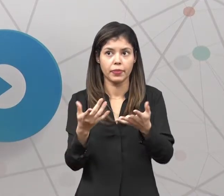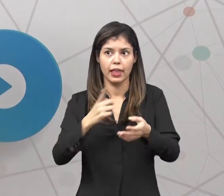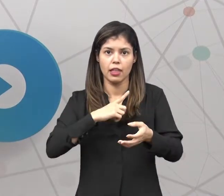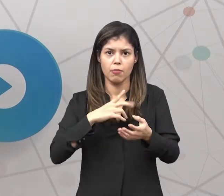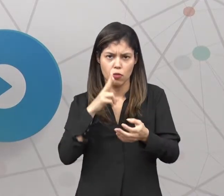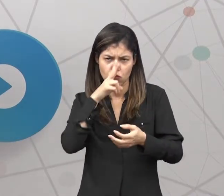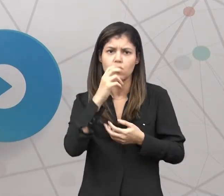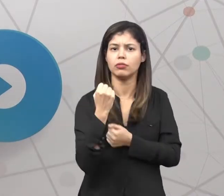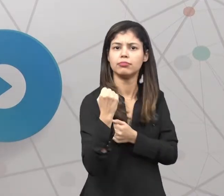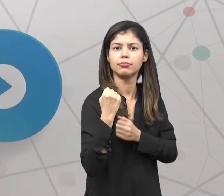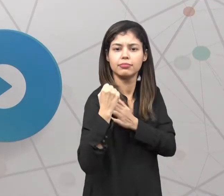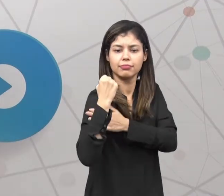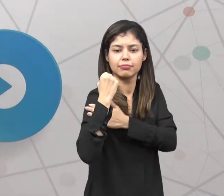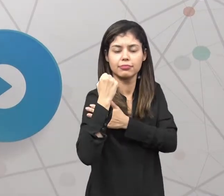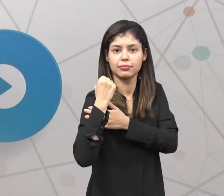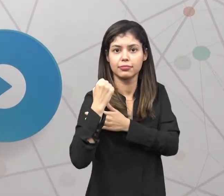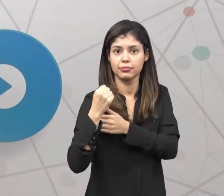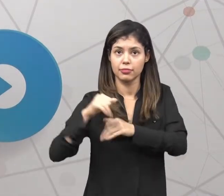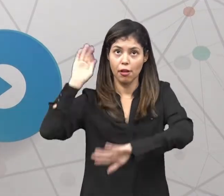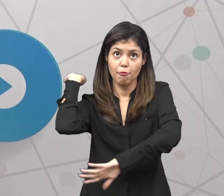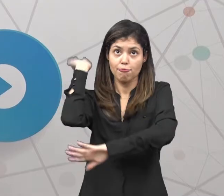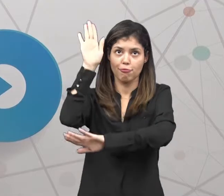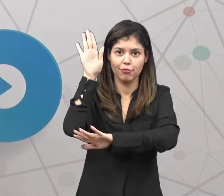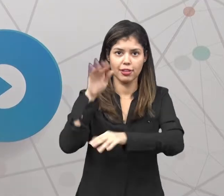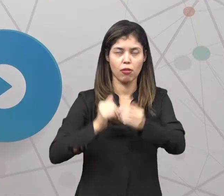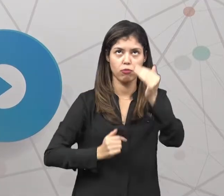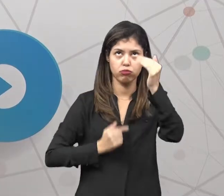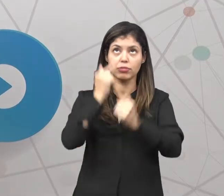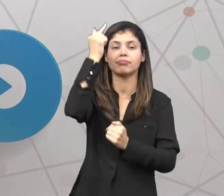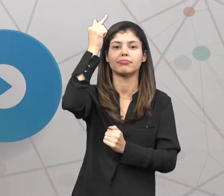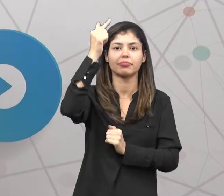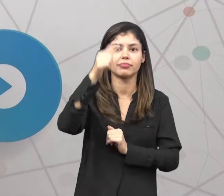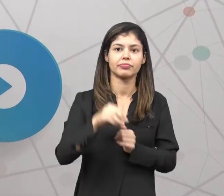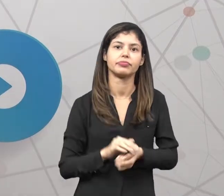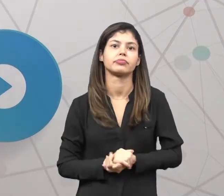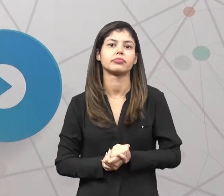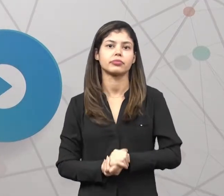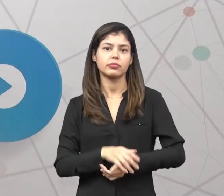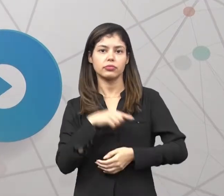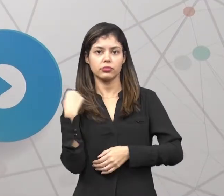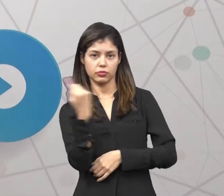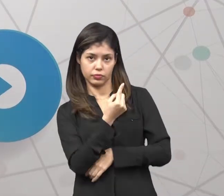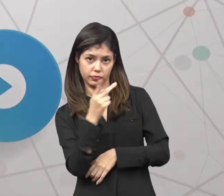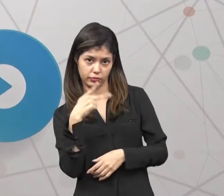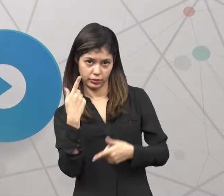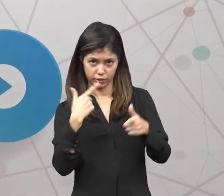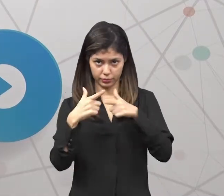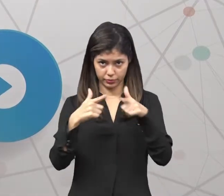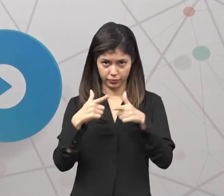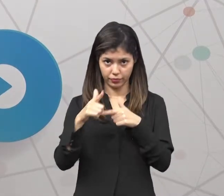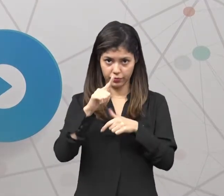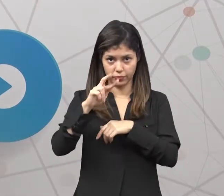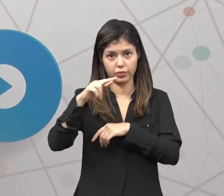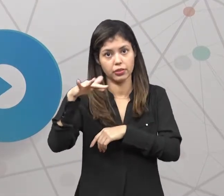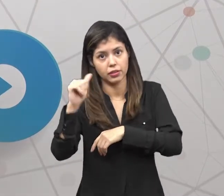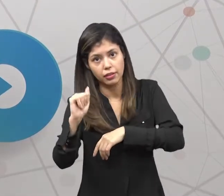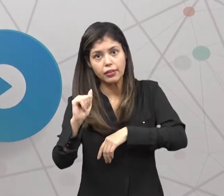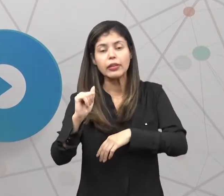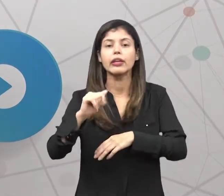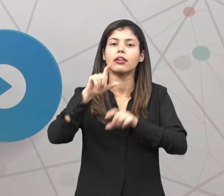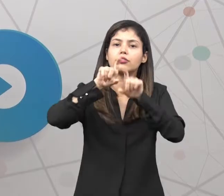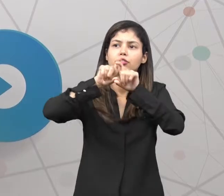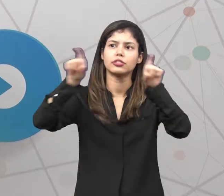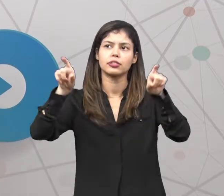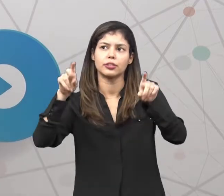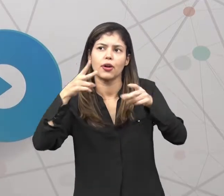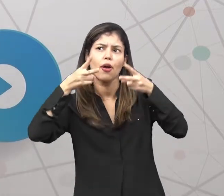muita força e a bola foi muito alto, ok? Então nós vamos trabalhar o nosso gênero tirinha.